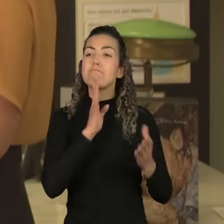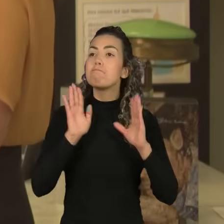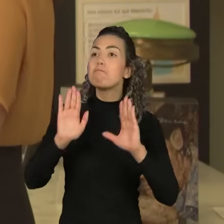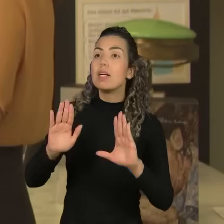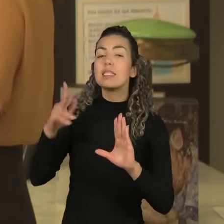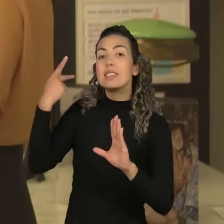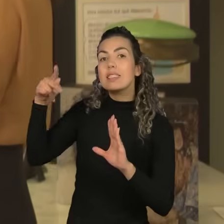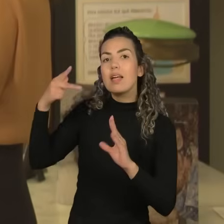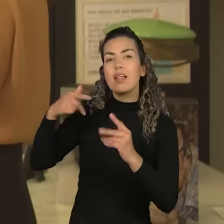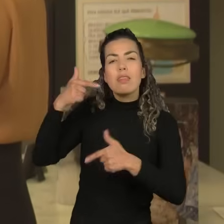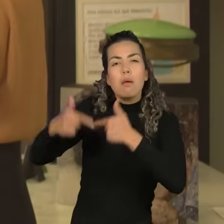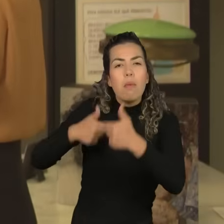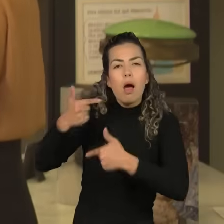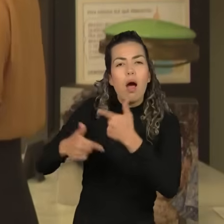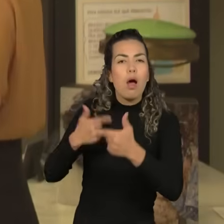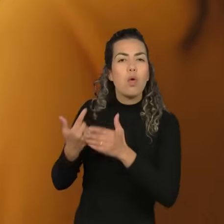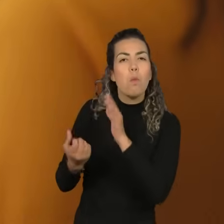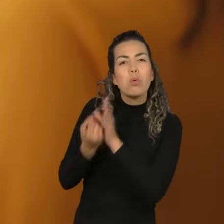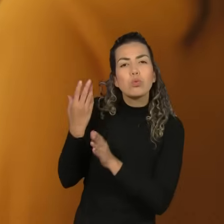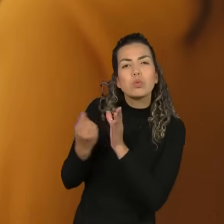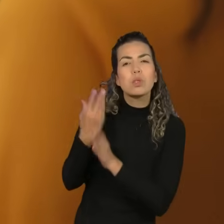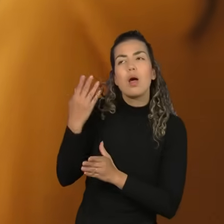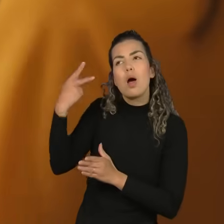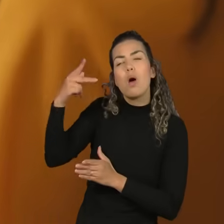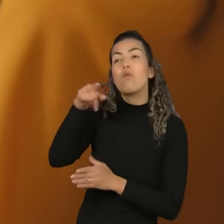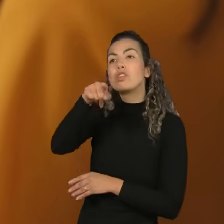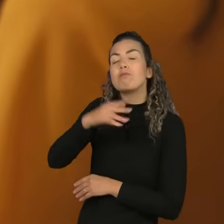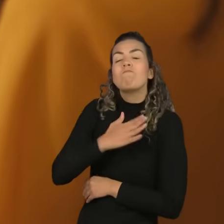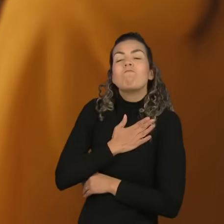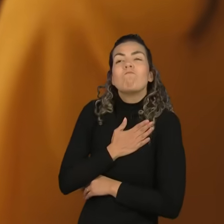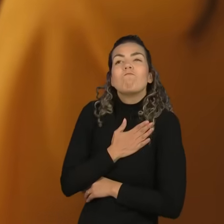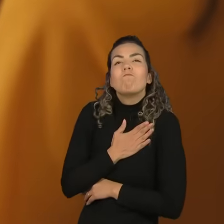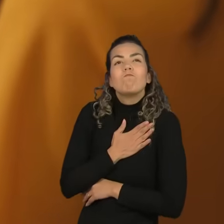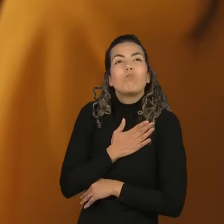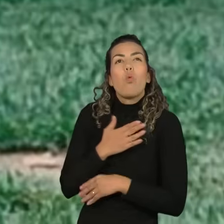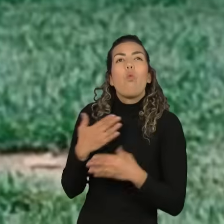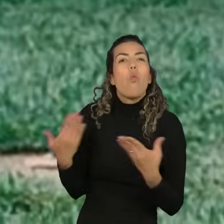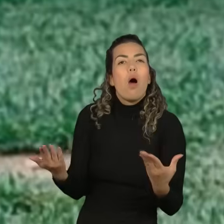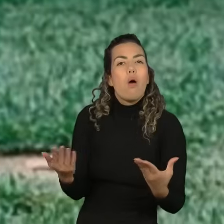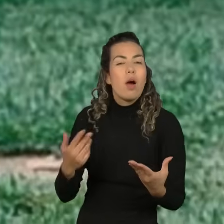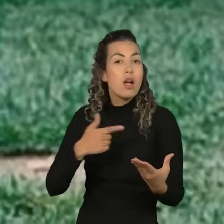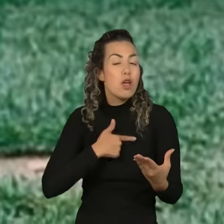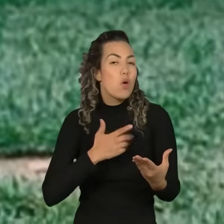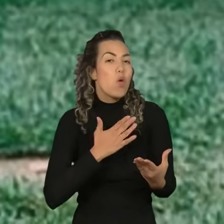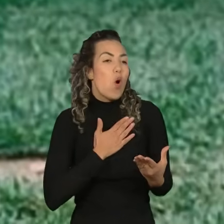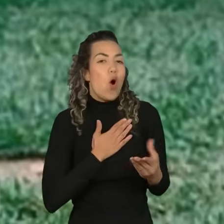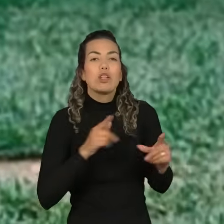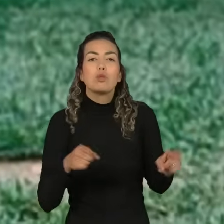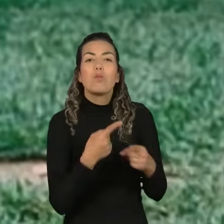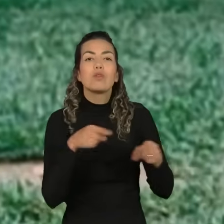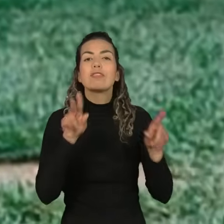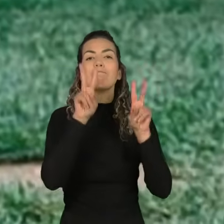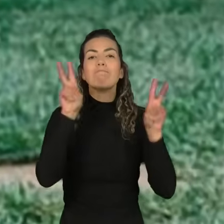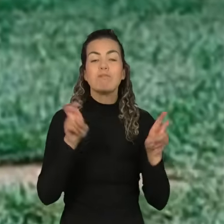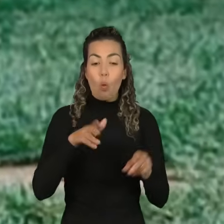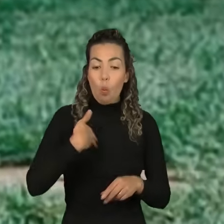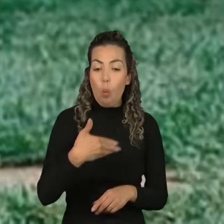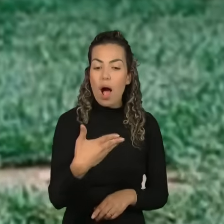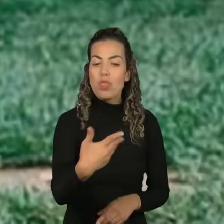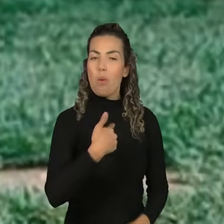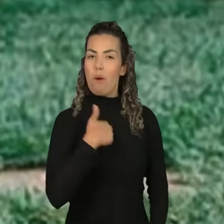dele, Lucinha, o que você gosta mais? Eu gosto muito de quando eu estiver cantando. Quando eu estiver cantando,